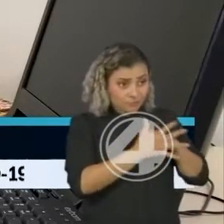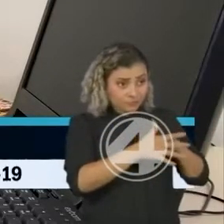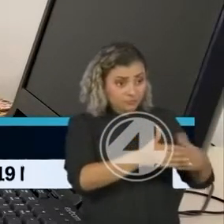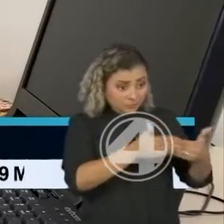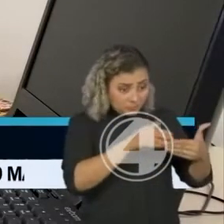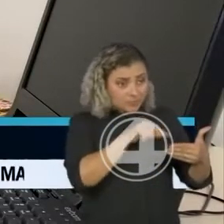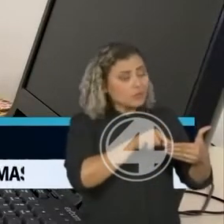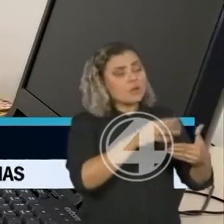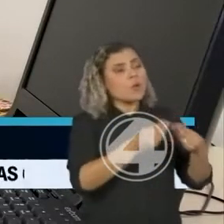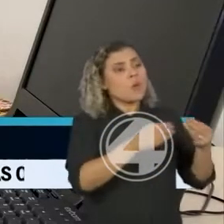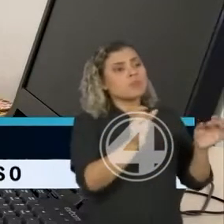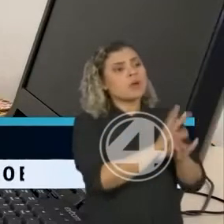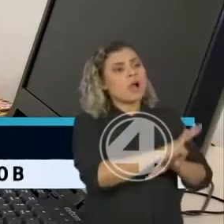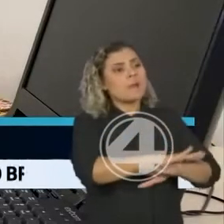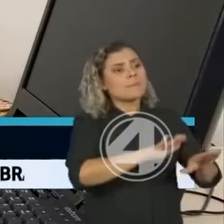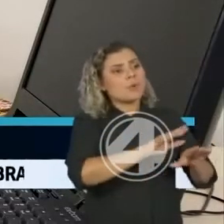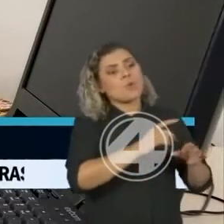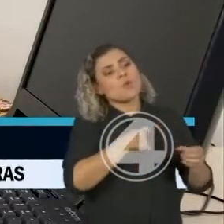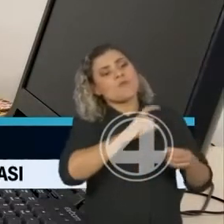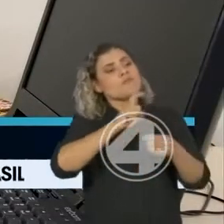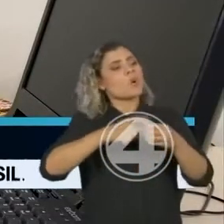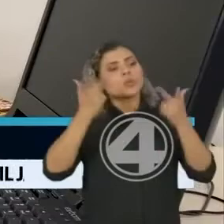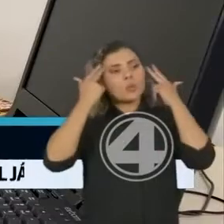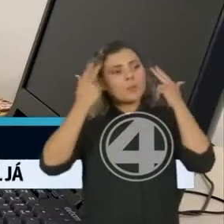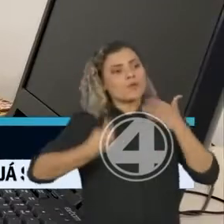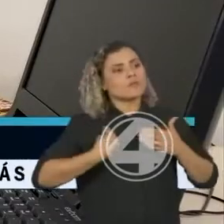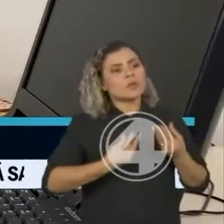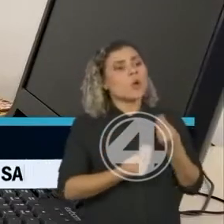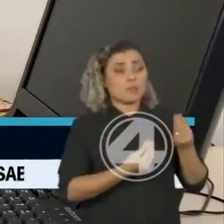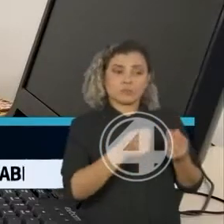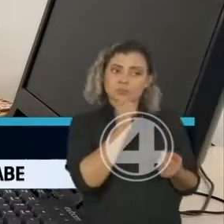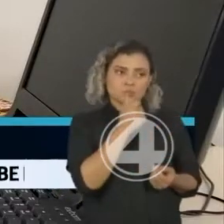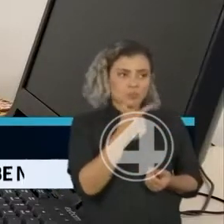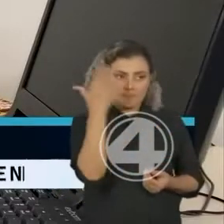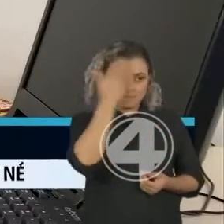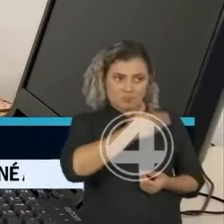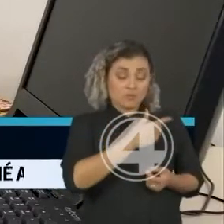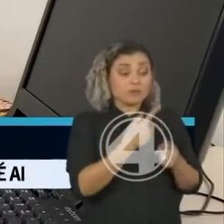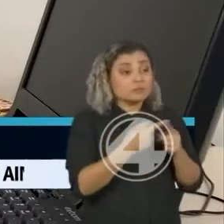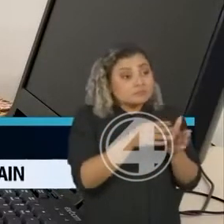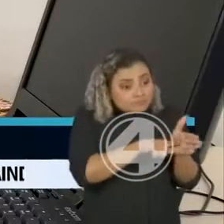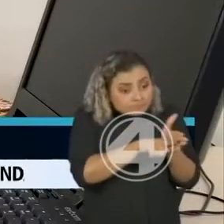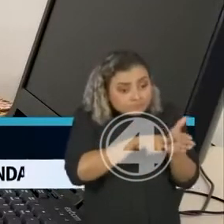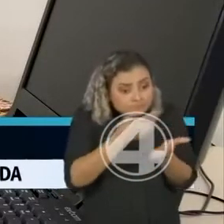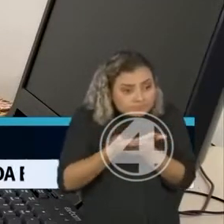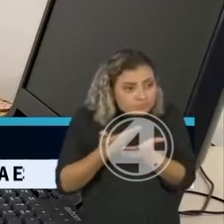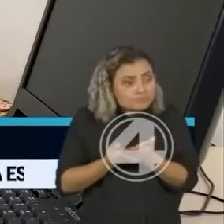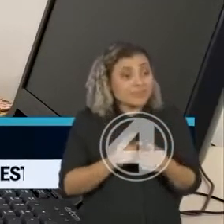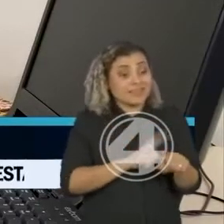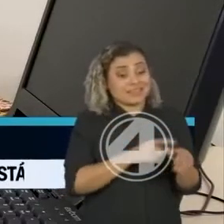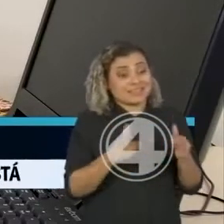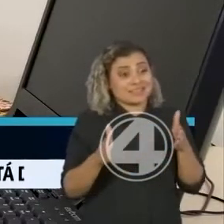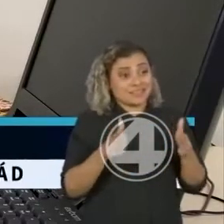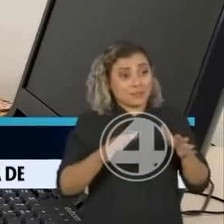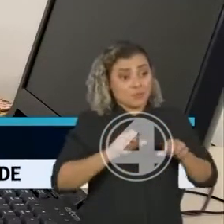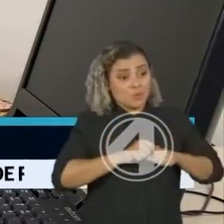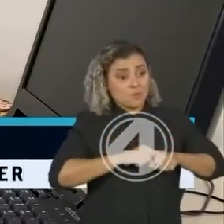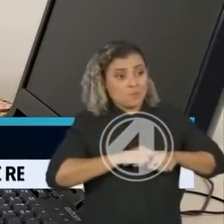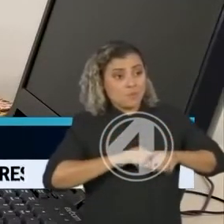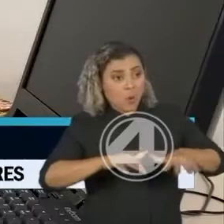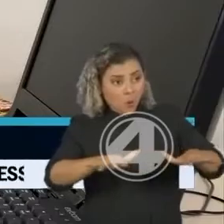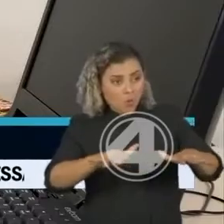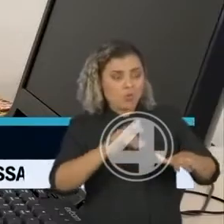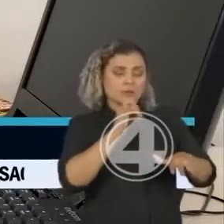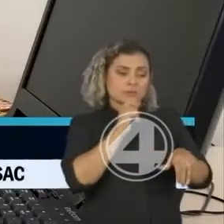coronavírus essa pergunta ainda não está muito clara tem estudos a o mais recente mostrando o que o tempo de transmissibilidade